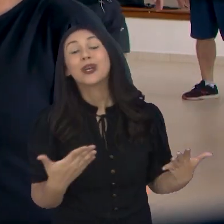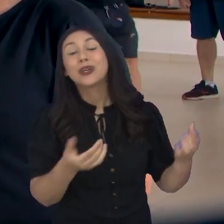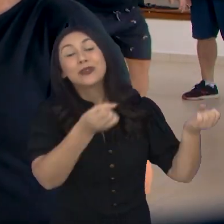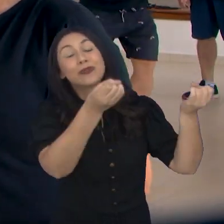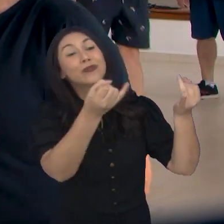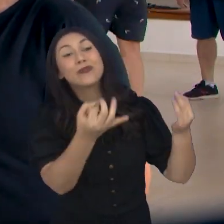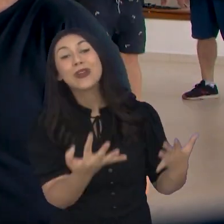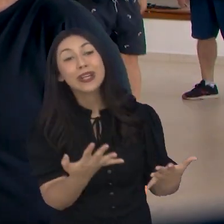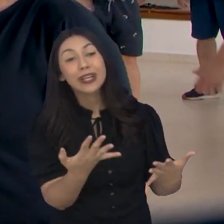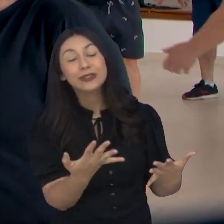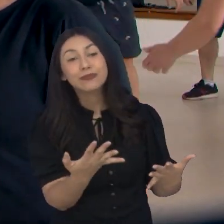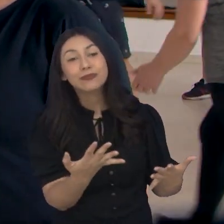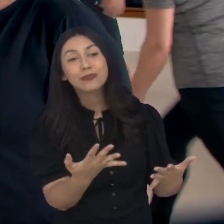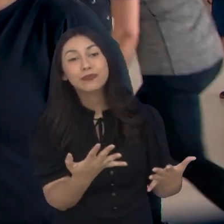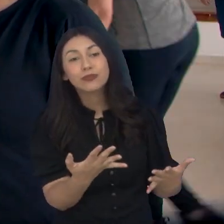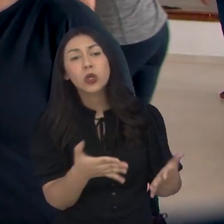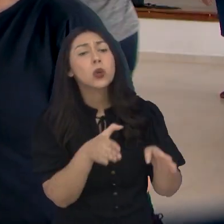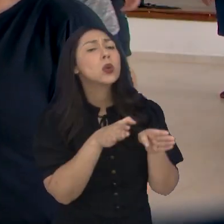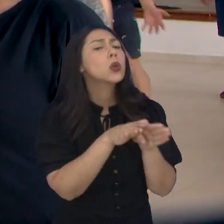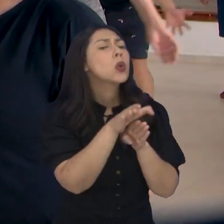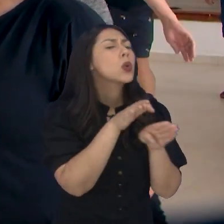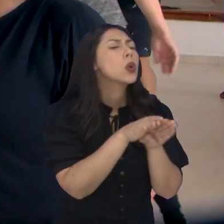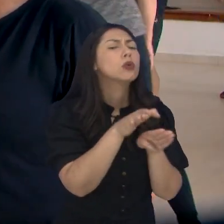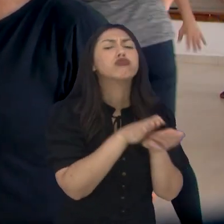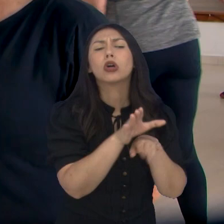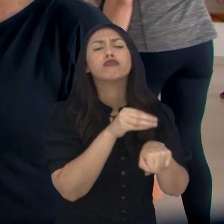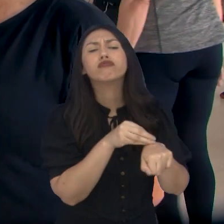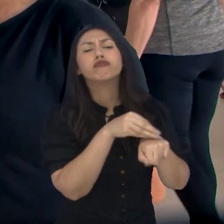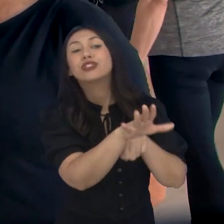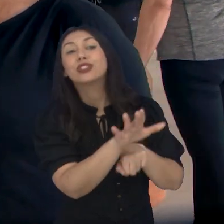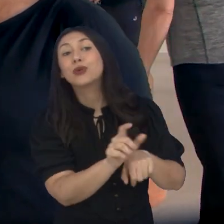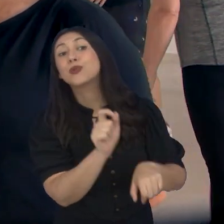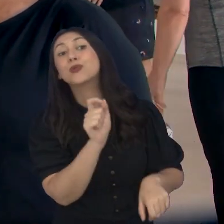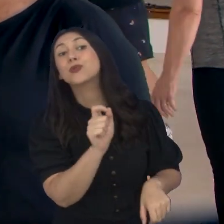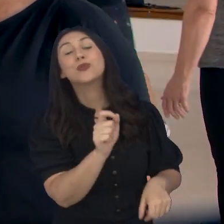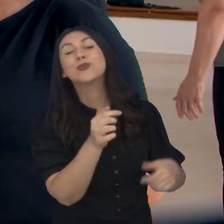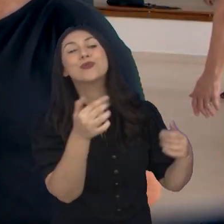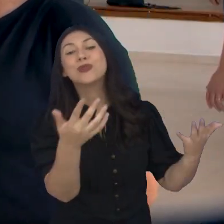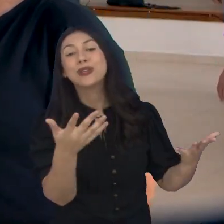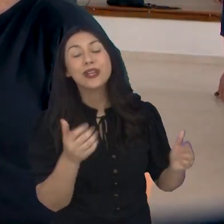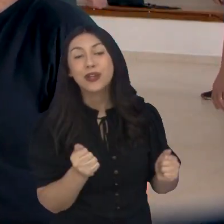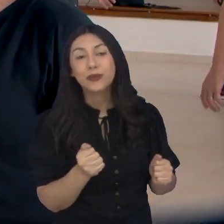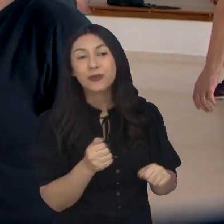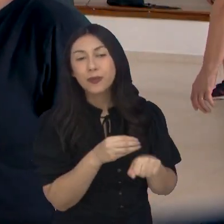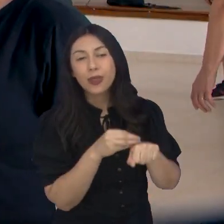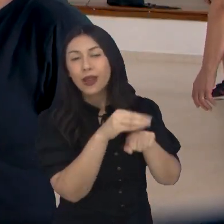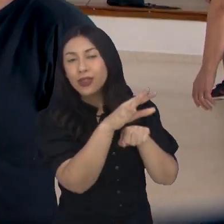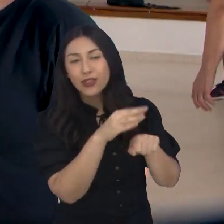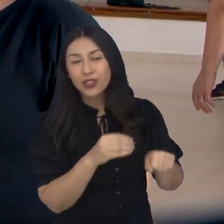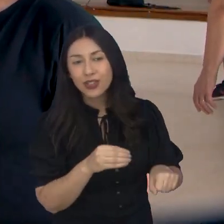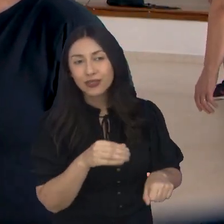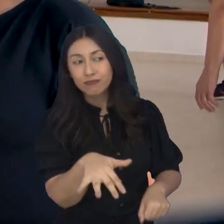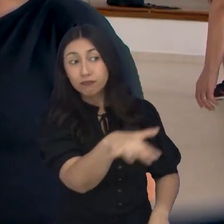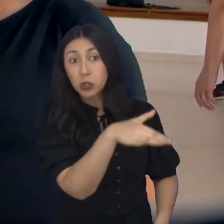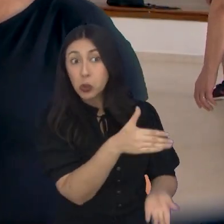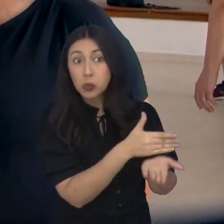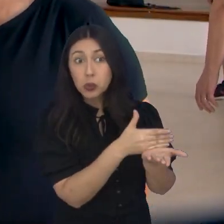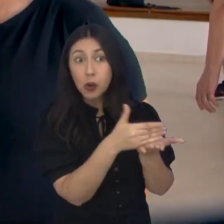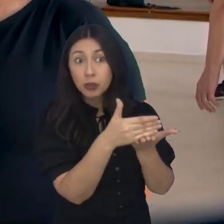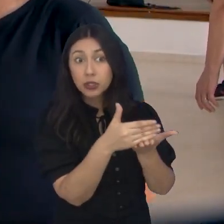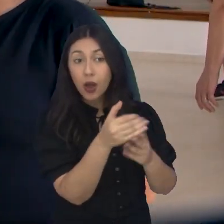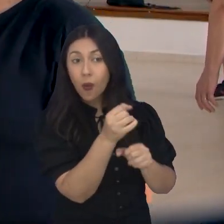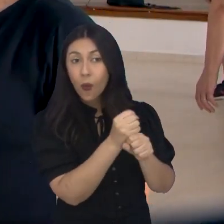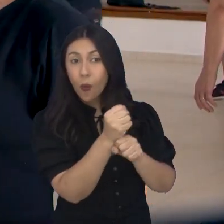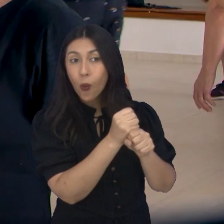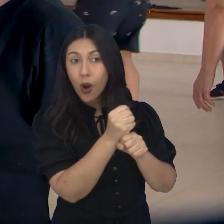Maria Júlia, o que a senhora aconselha para quem quer começar a fazer atividade já? O que a senhora aconselha para o pessoal aí começar